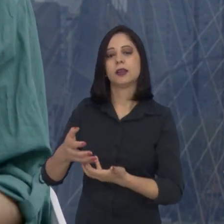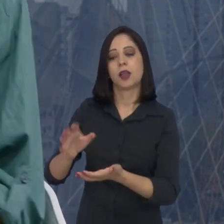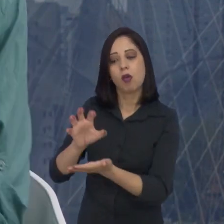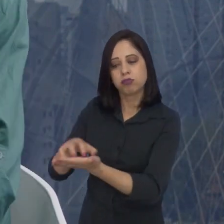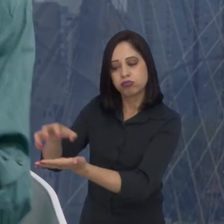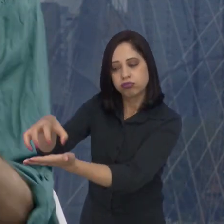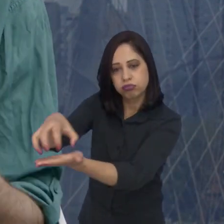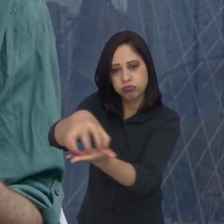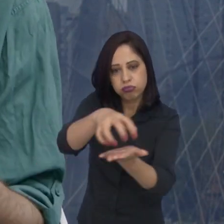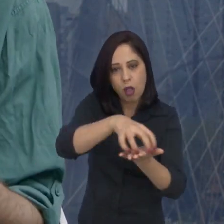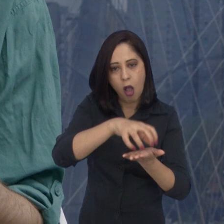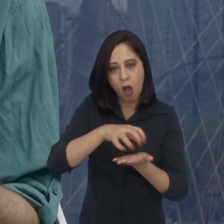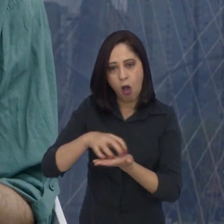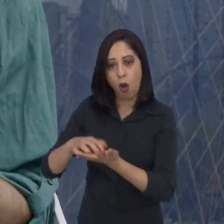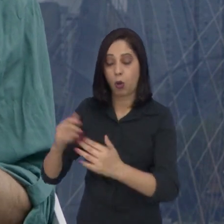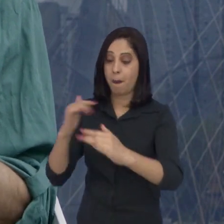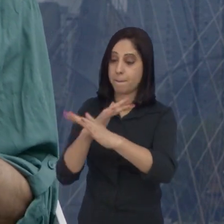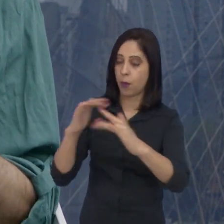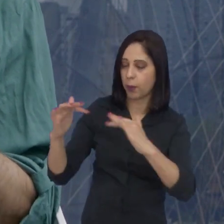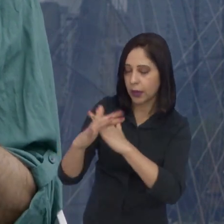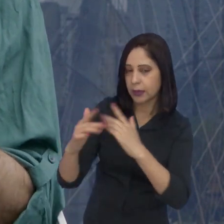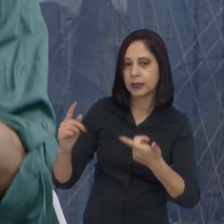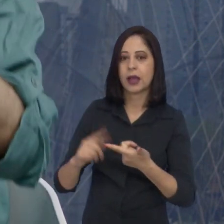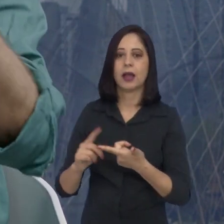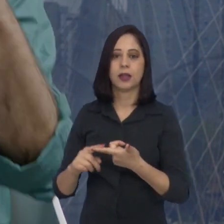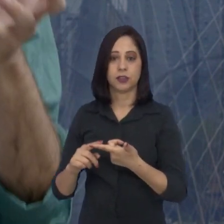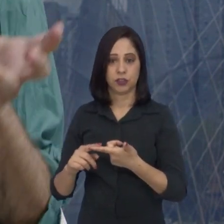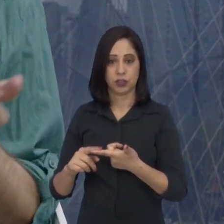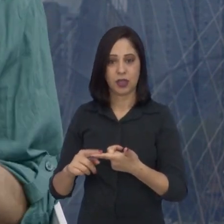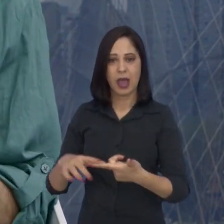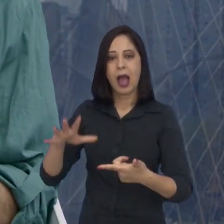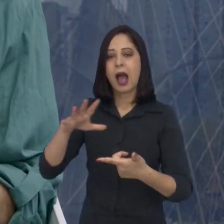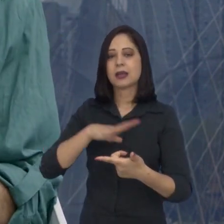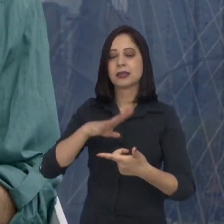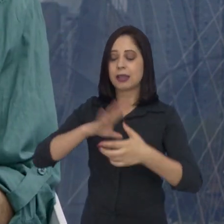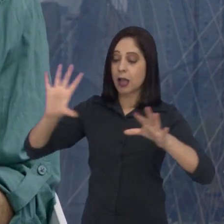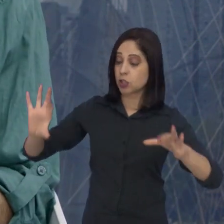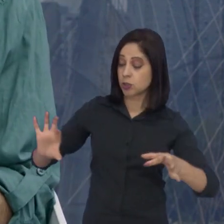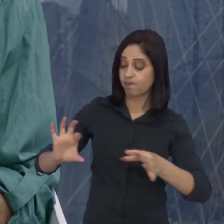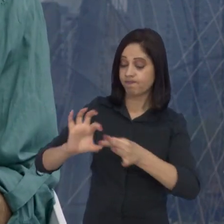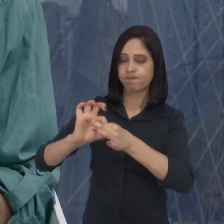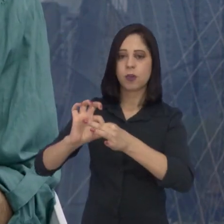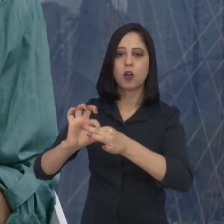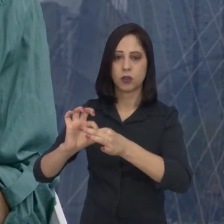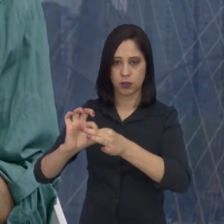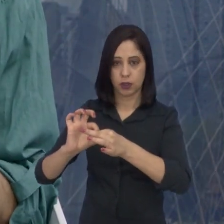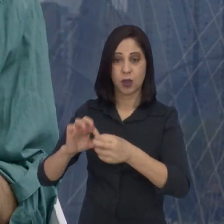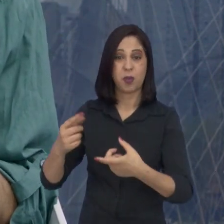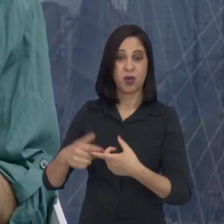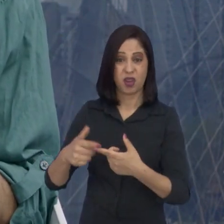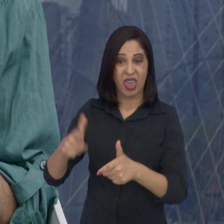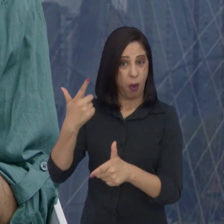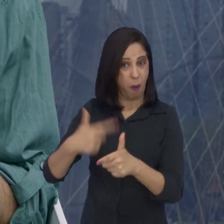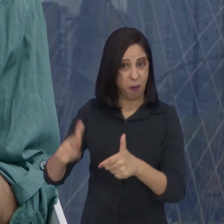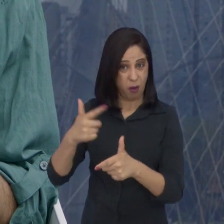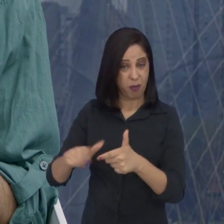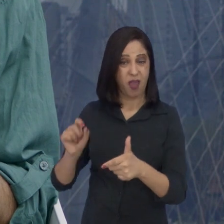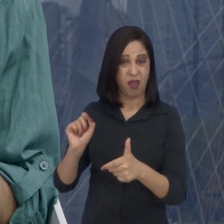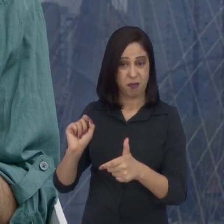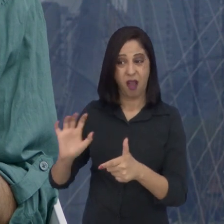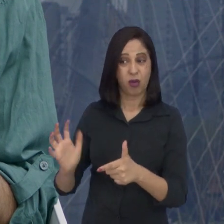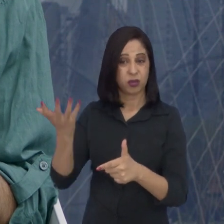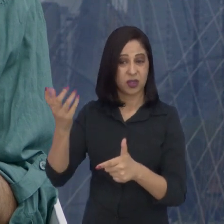de moradia, mobilidade, a cidade pensada de uma maneira mais integrada, porque o problema de moradia, ele